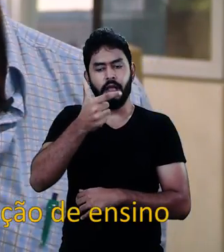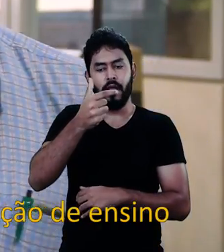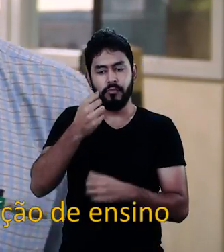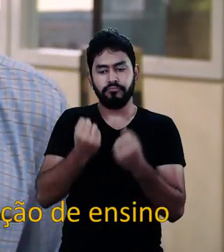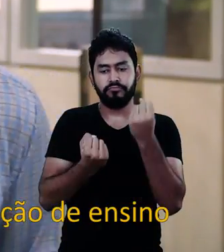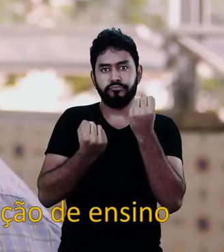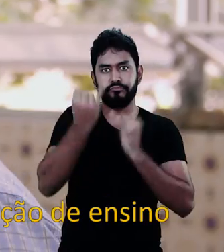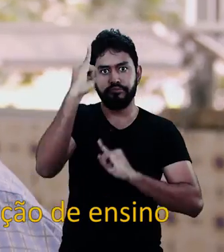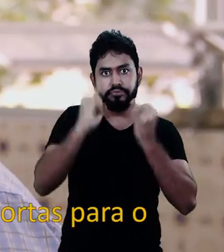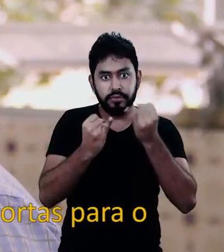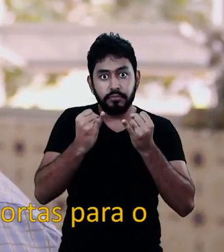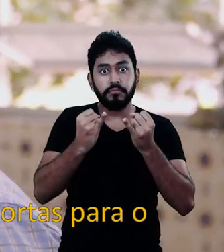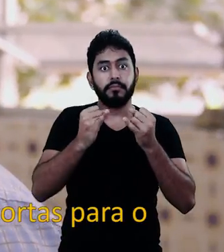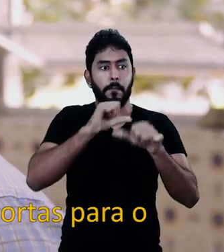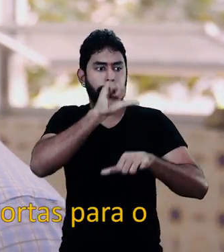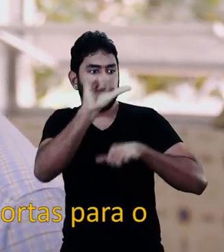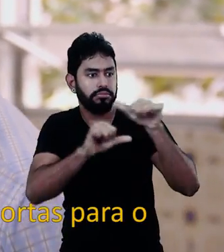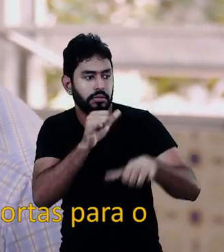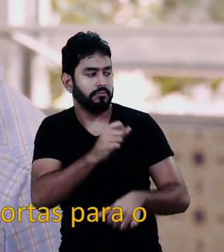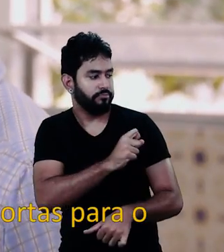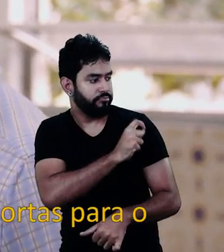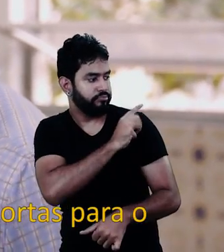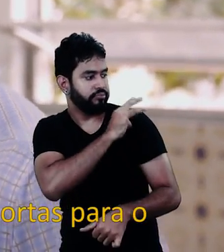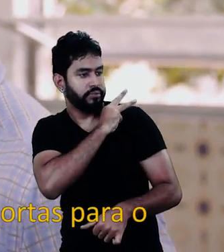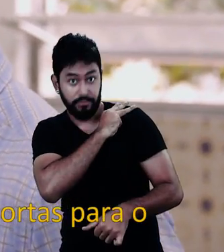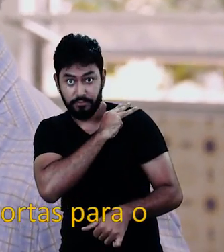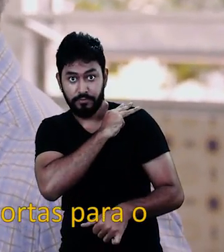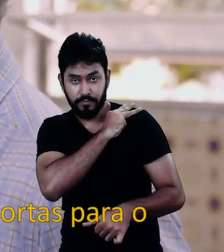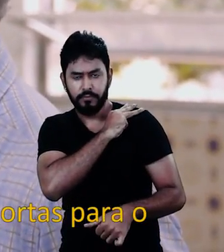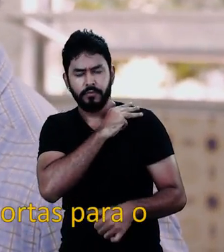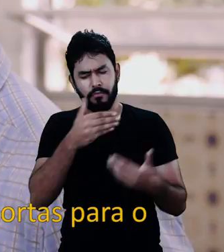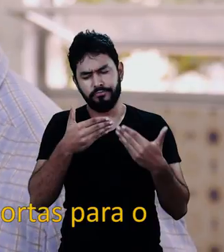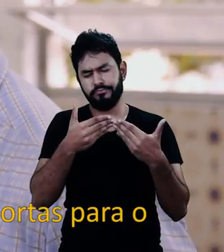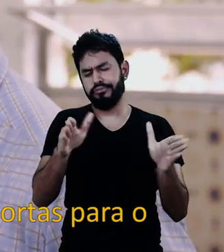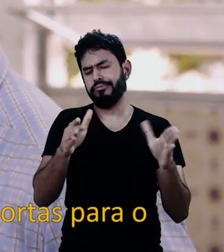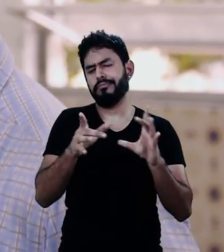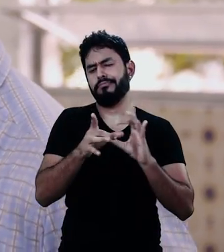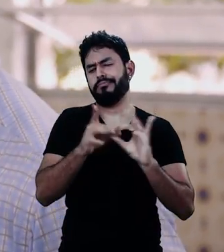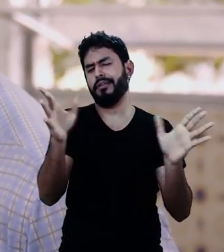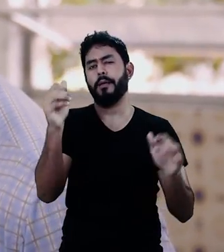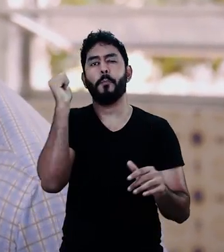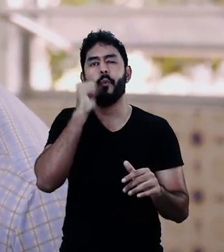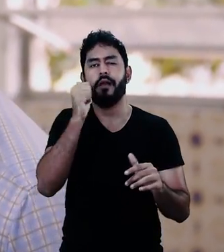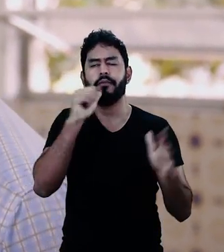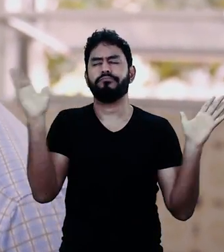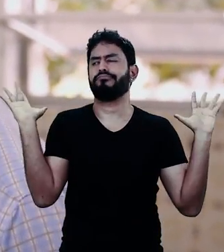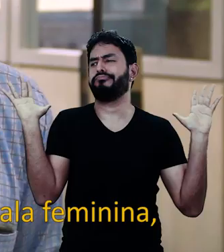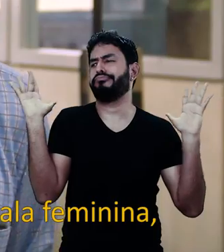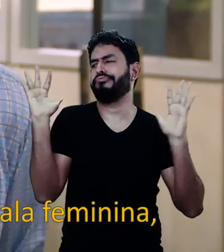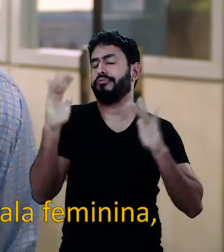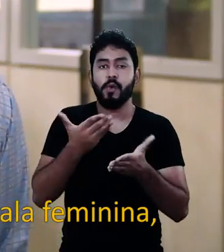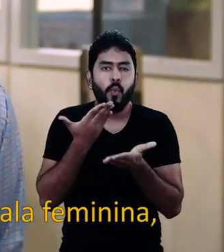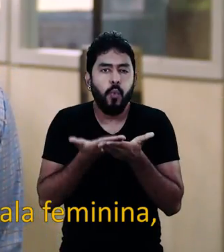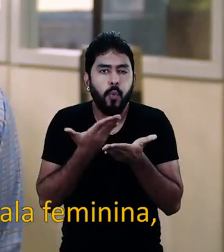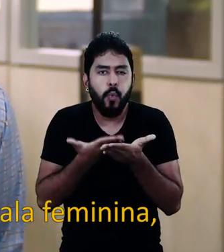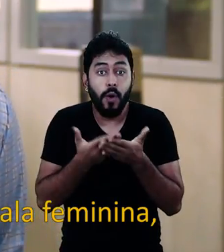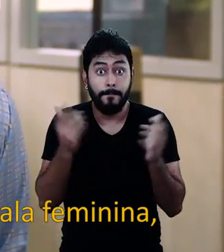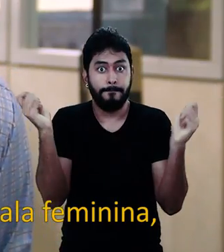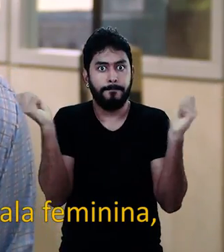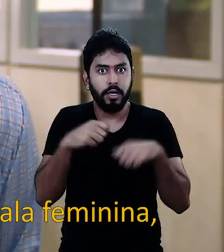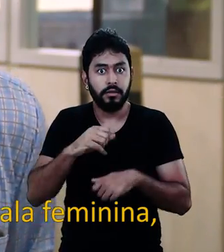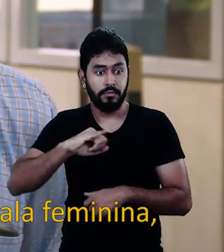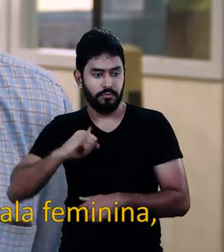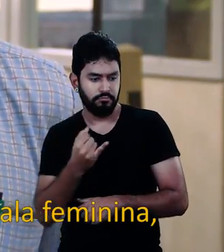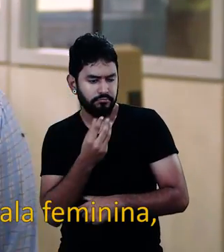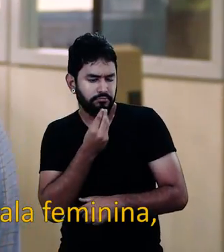transformação do ensino industrial para ginásio industrial, abriu as portas para o sexo feminino. E tivemos a